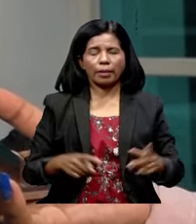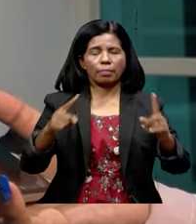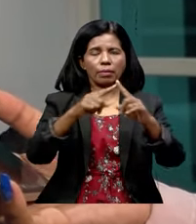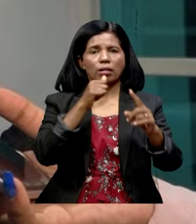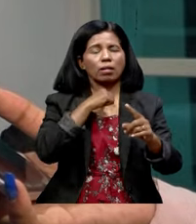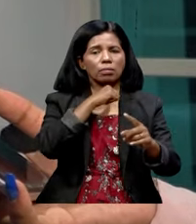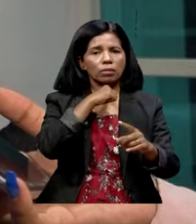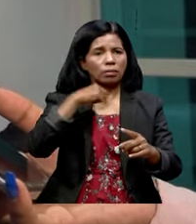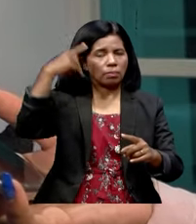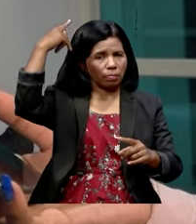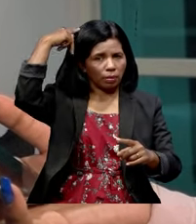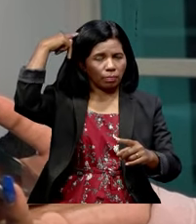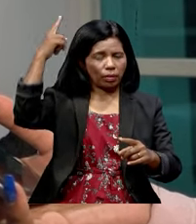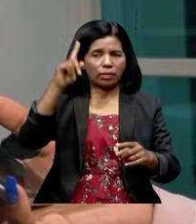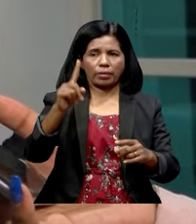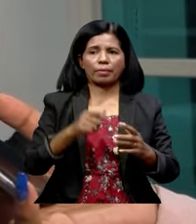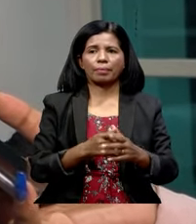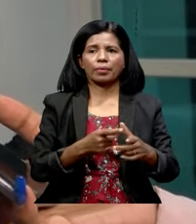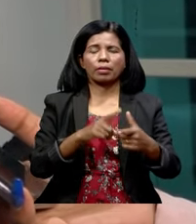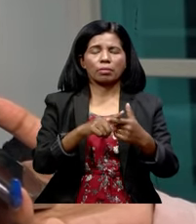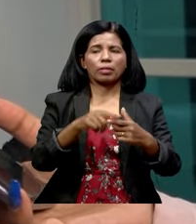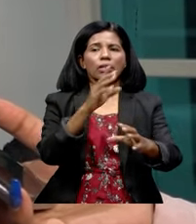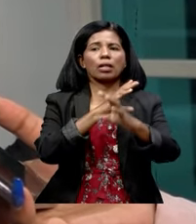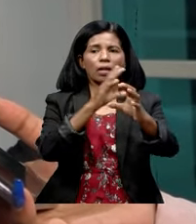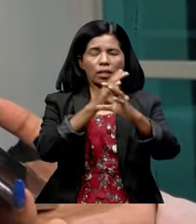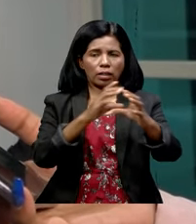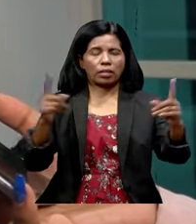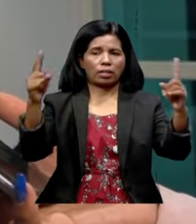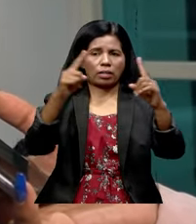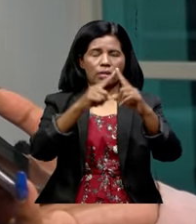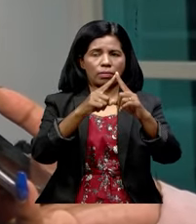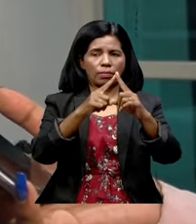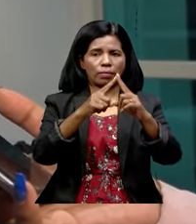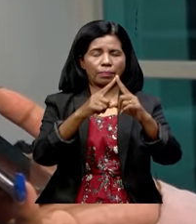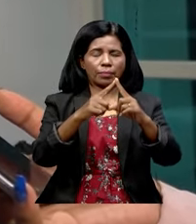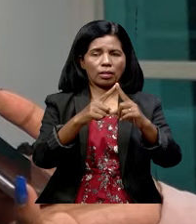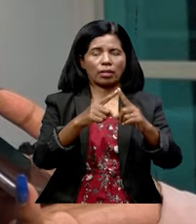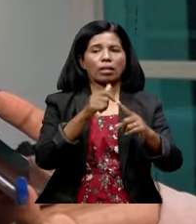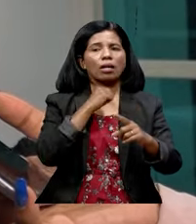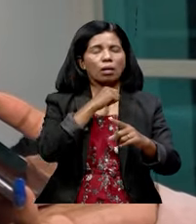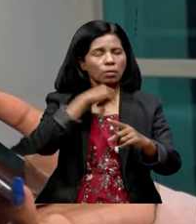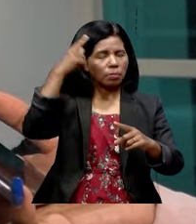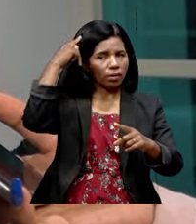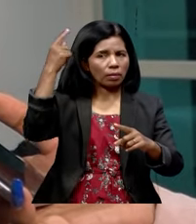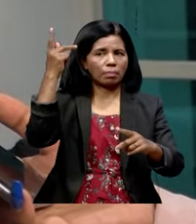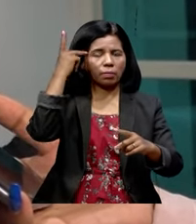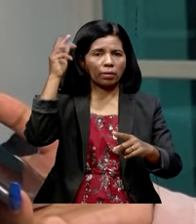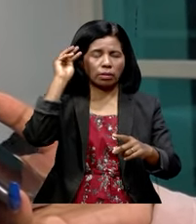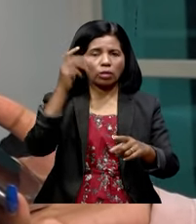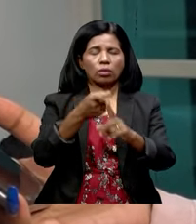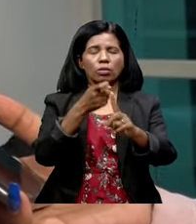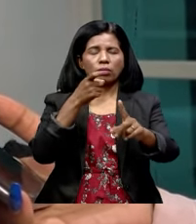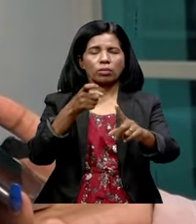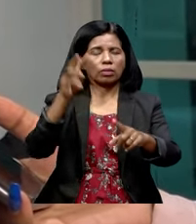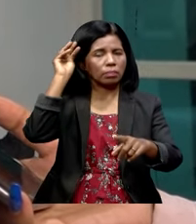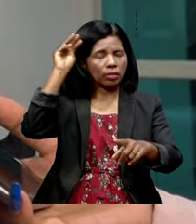papania o careta ba a delegação papania rasi primeiro ministro Vaticano ministro